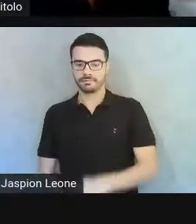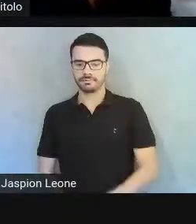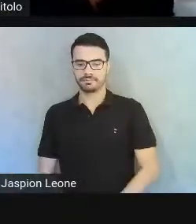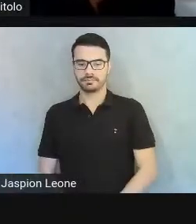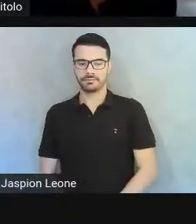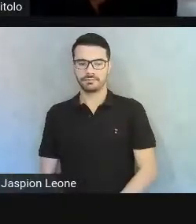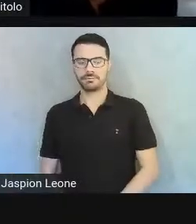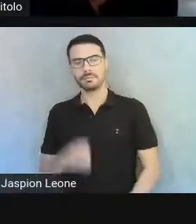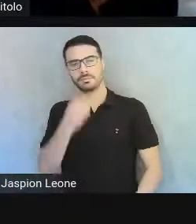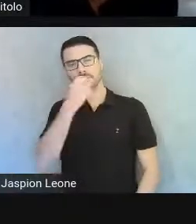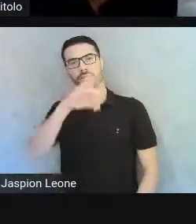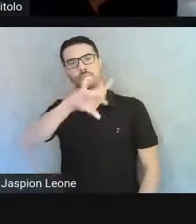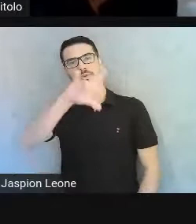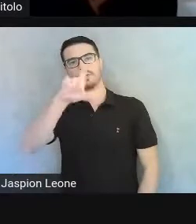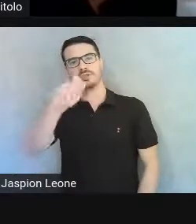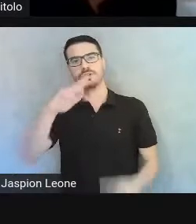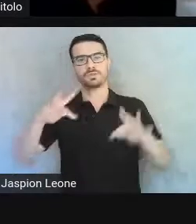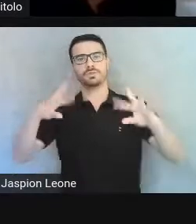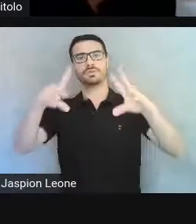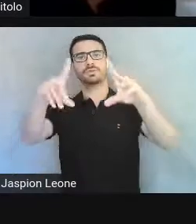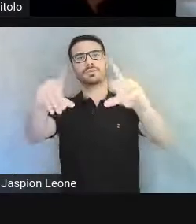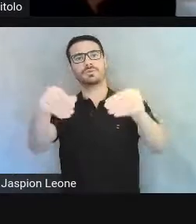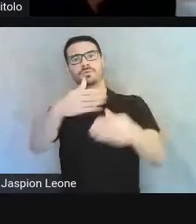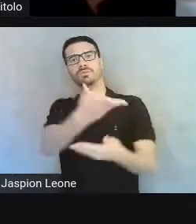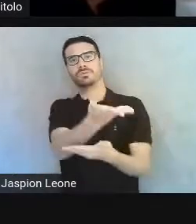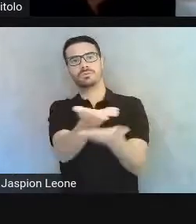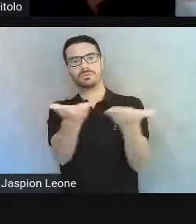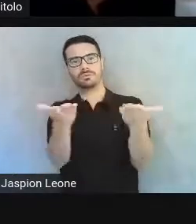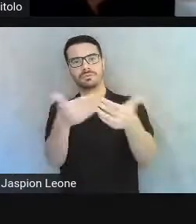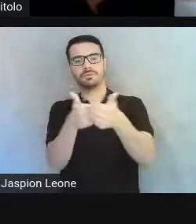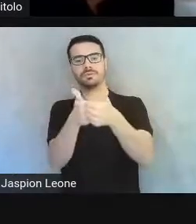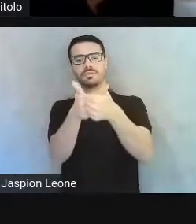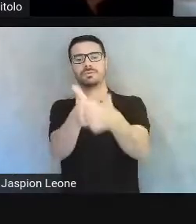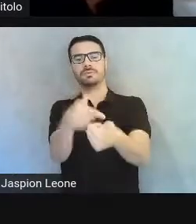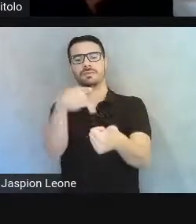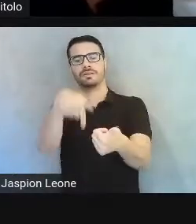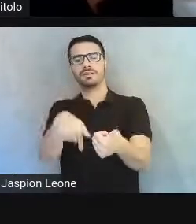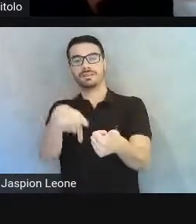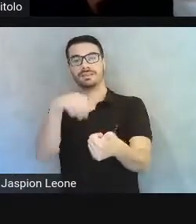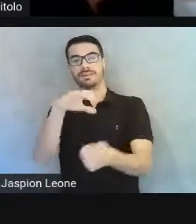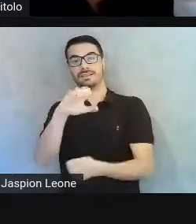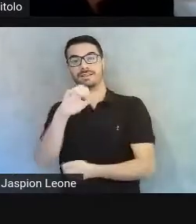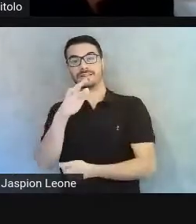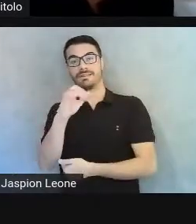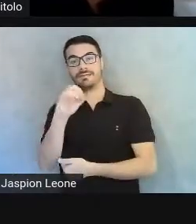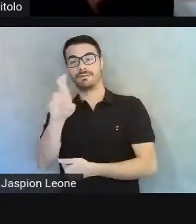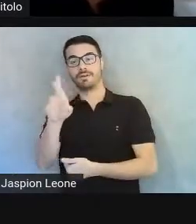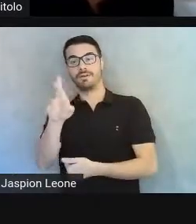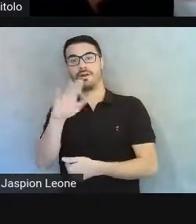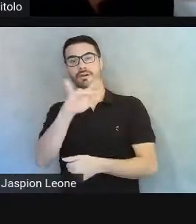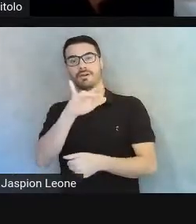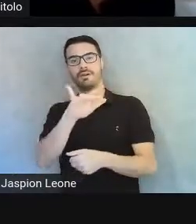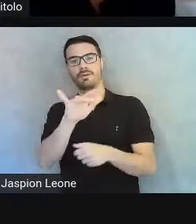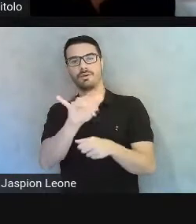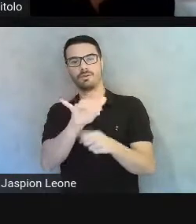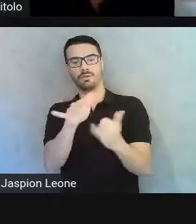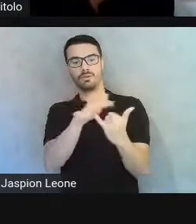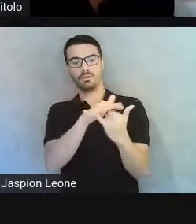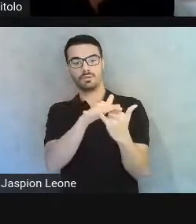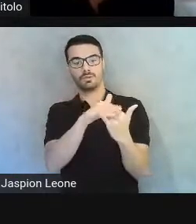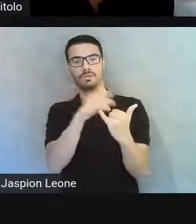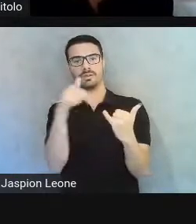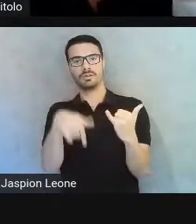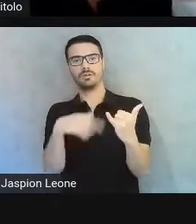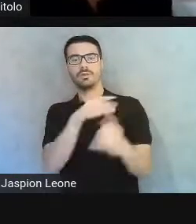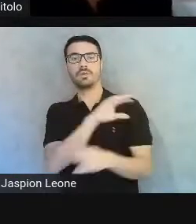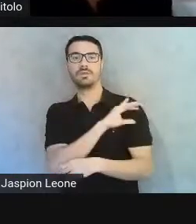Bom dia a todos e a todas que nos acompanham aqui no canal do CEFOR. Meu nome é Fabiano Schwartz, eu sou o coordenador do